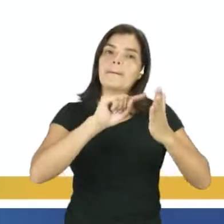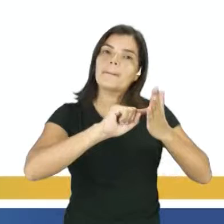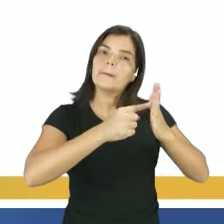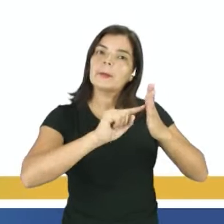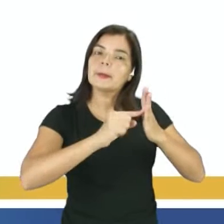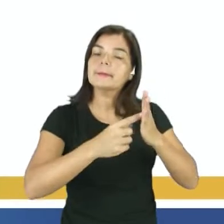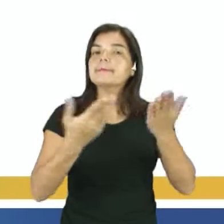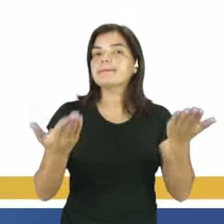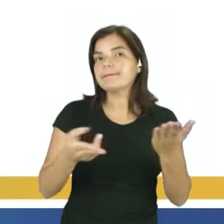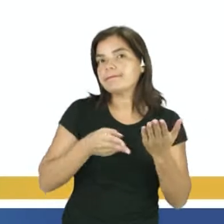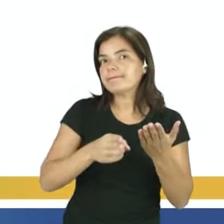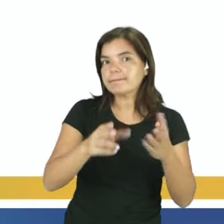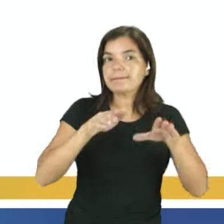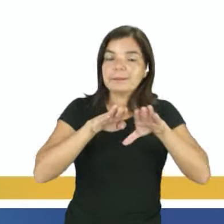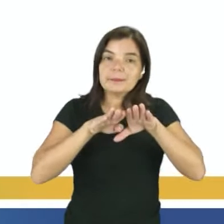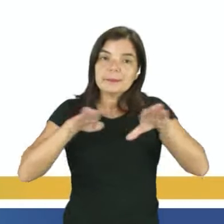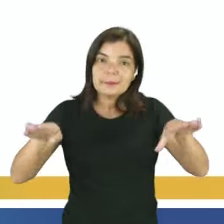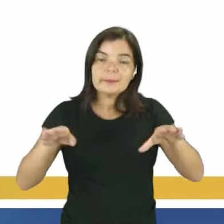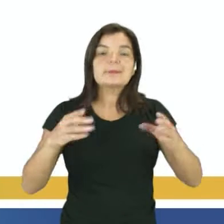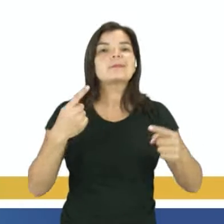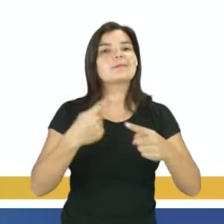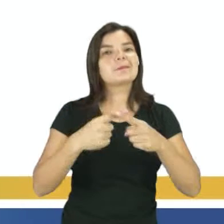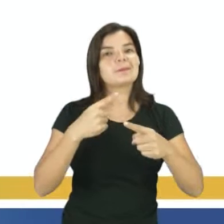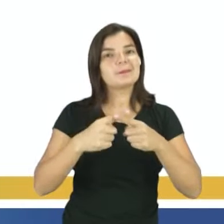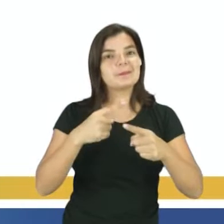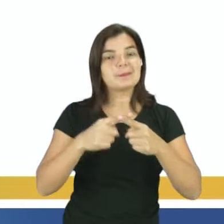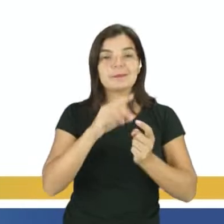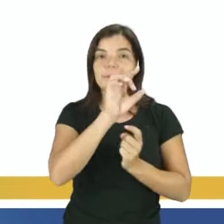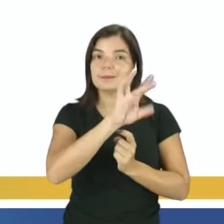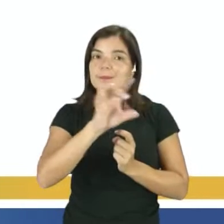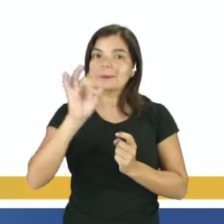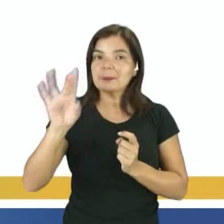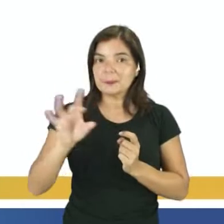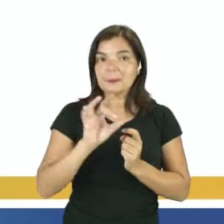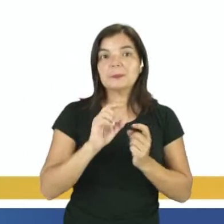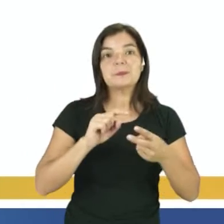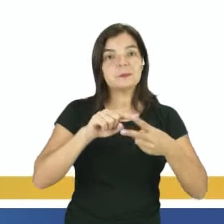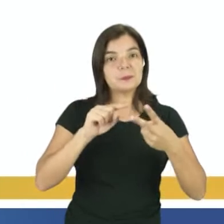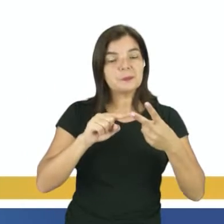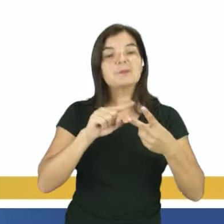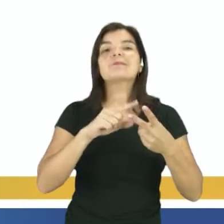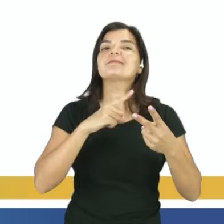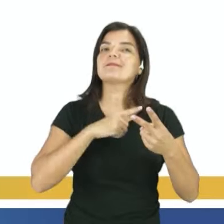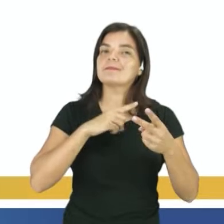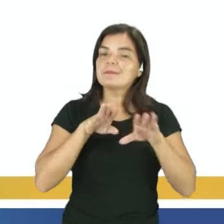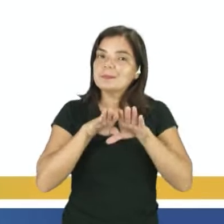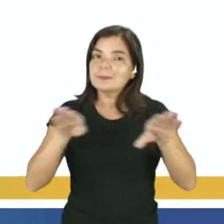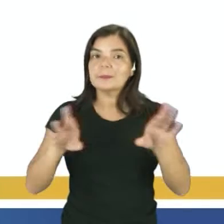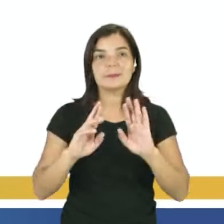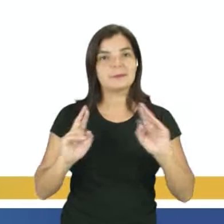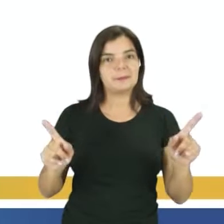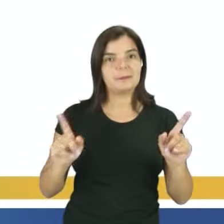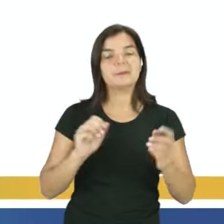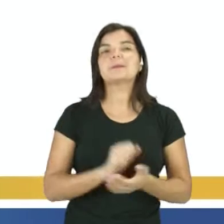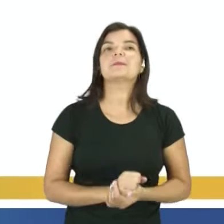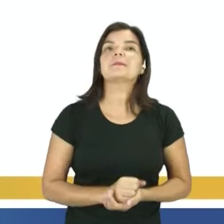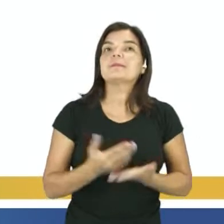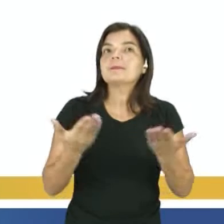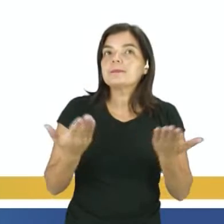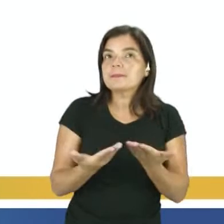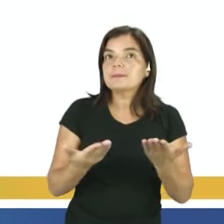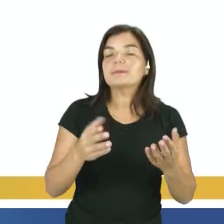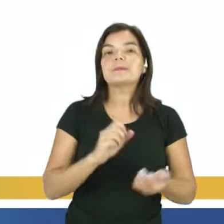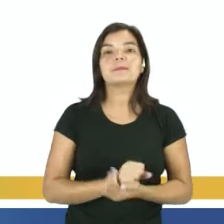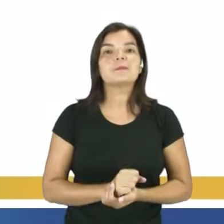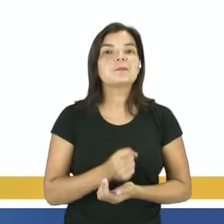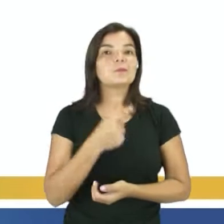e, consequentemente, por infinitas retas, porque a cada dois desses pontos eu posso determinar uma reta distinta. Assim